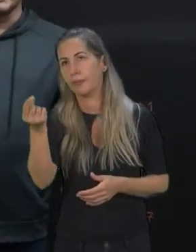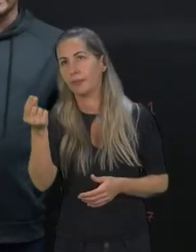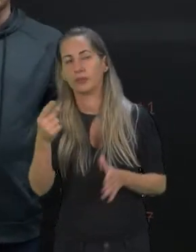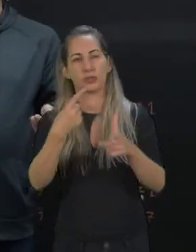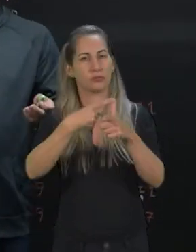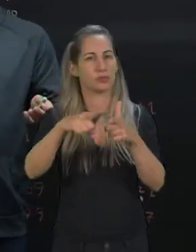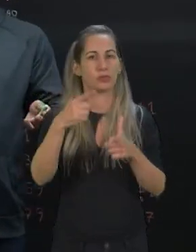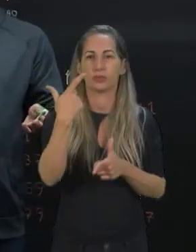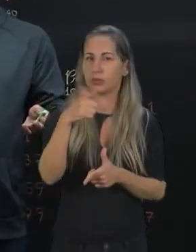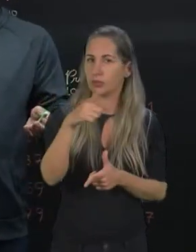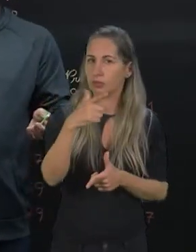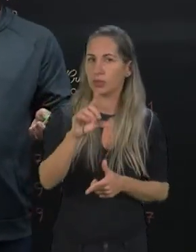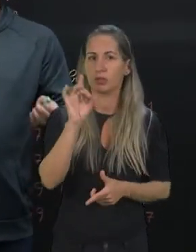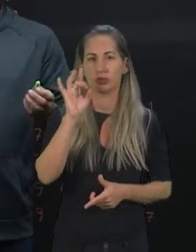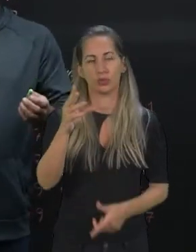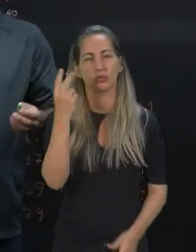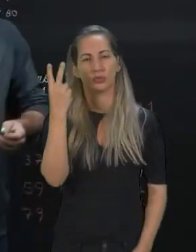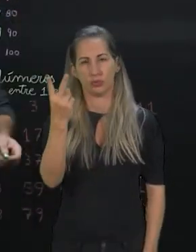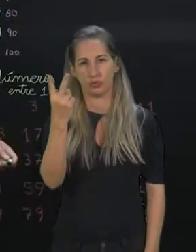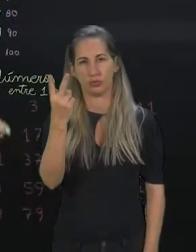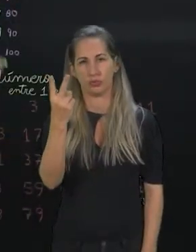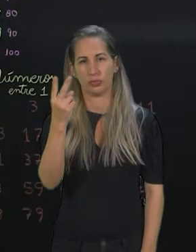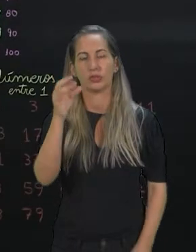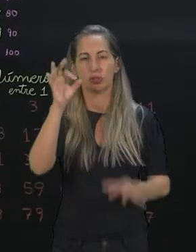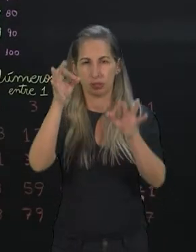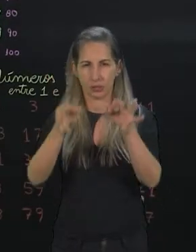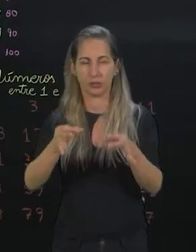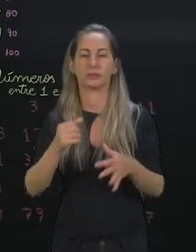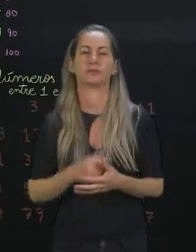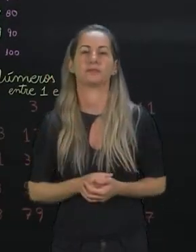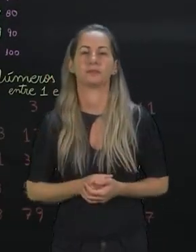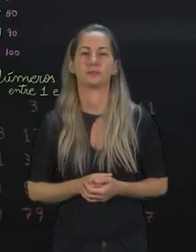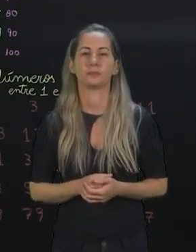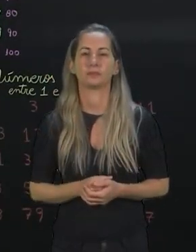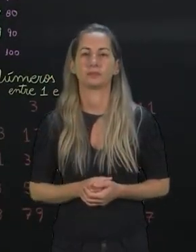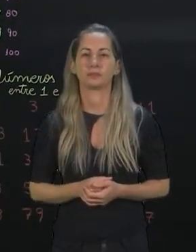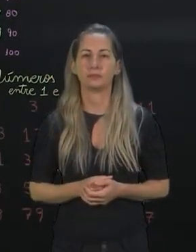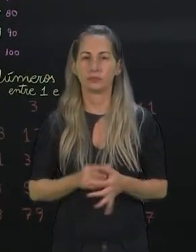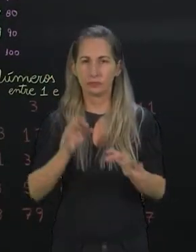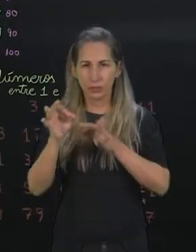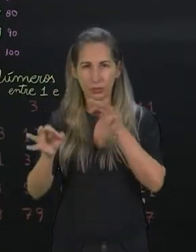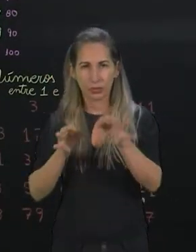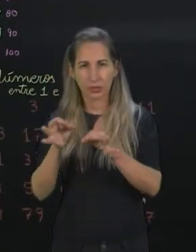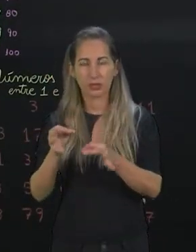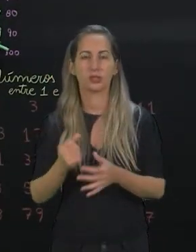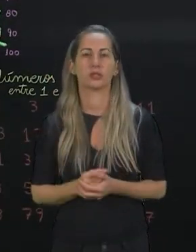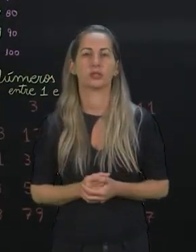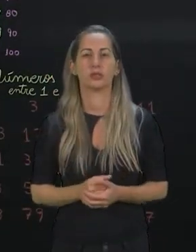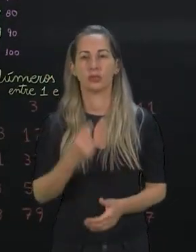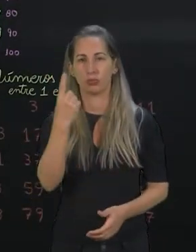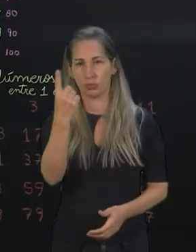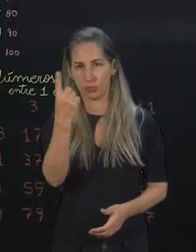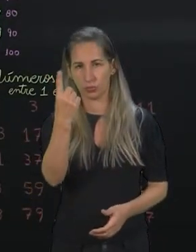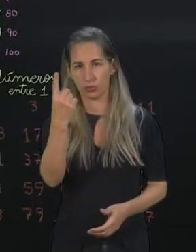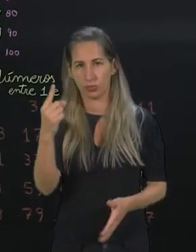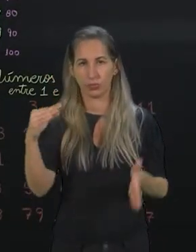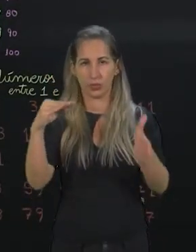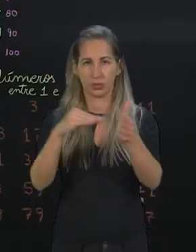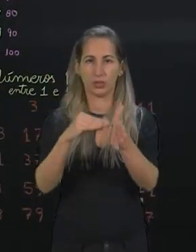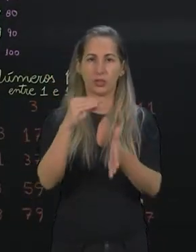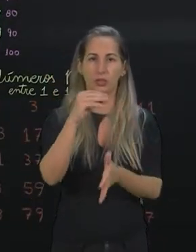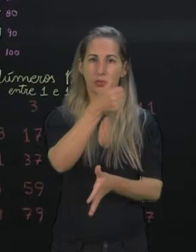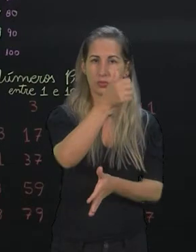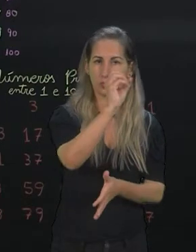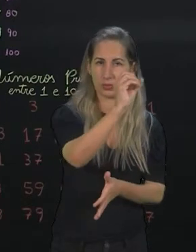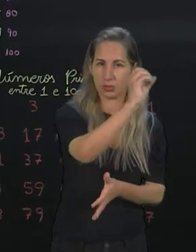divisor além desses dois. Legal? Aqui eu separei para vocês a contagem do número 1 ao número 100,